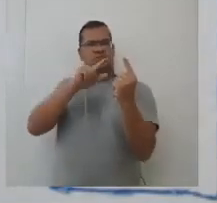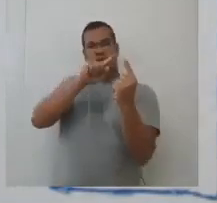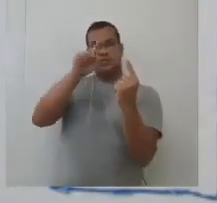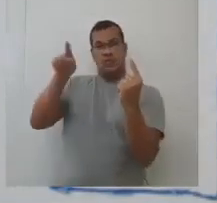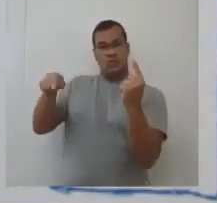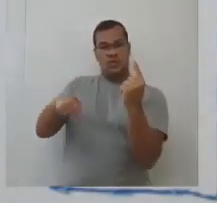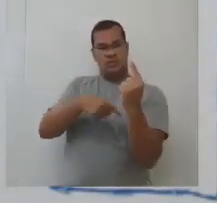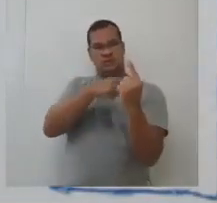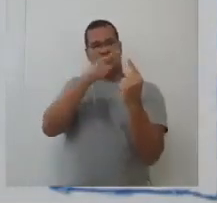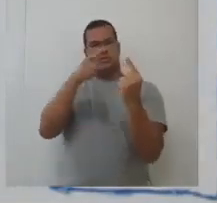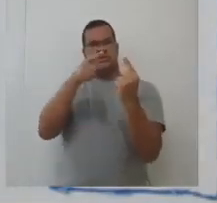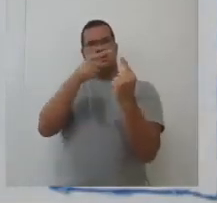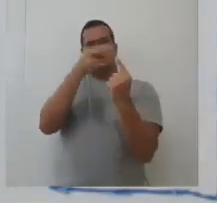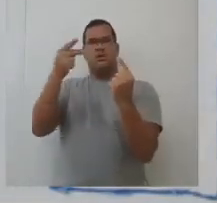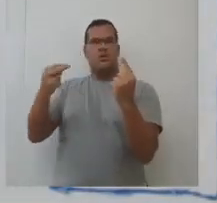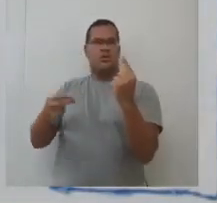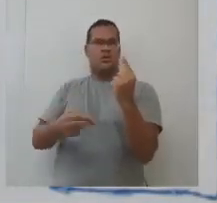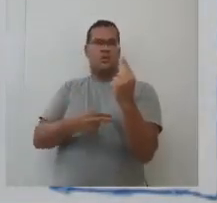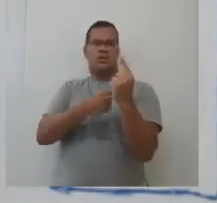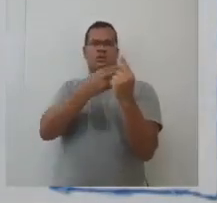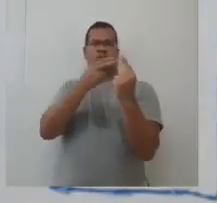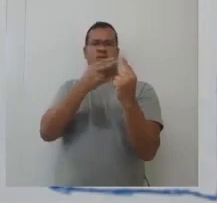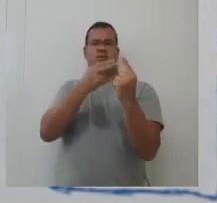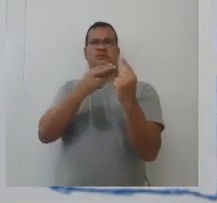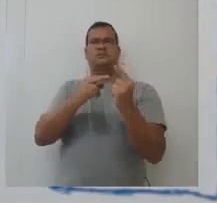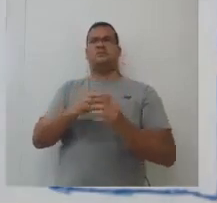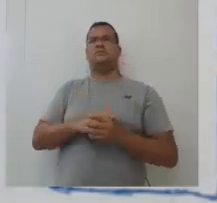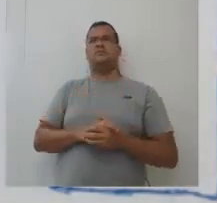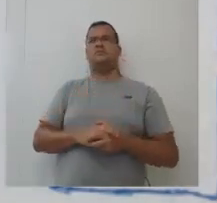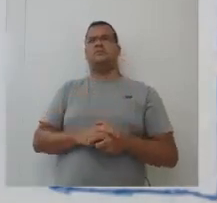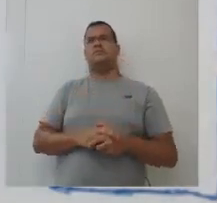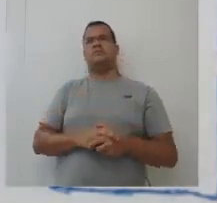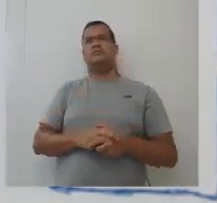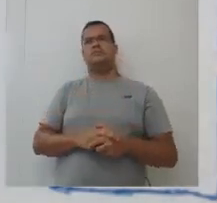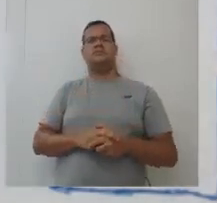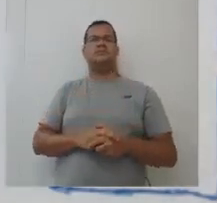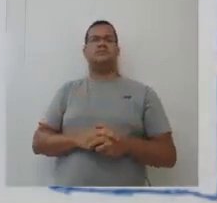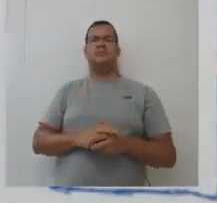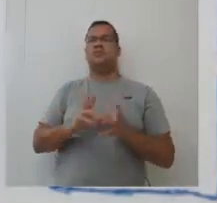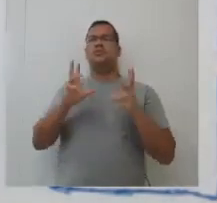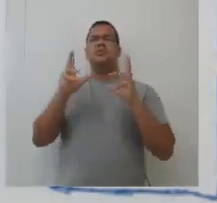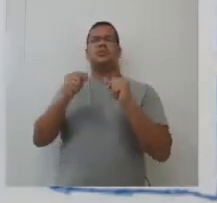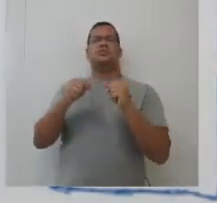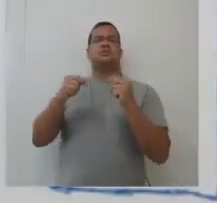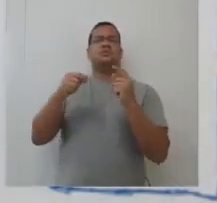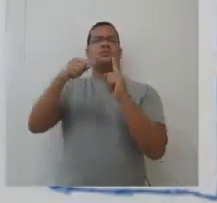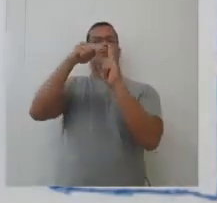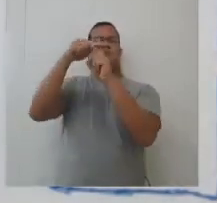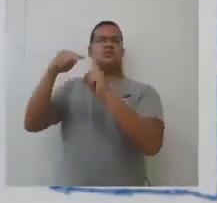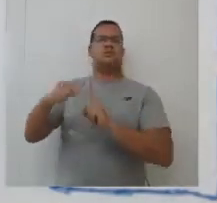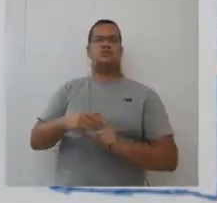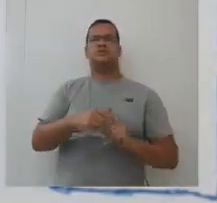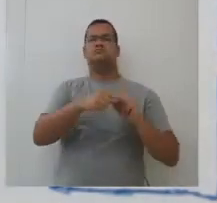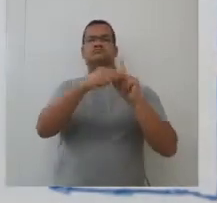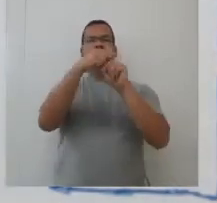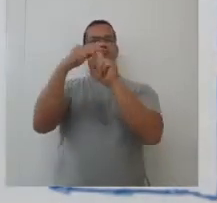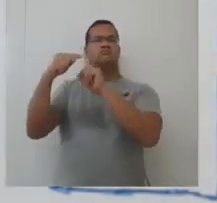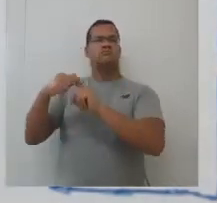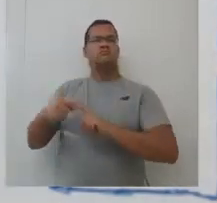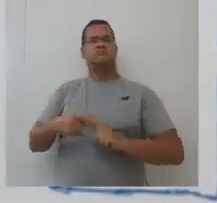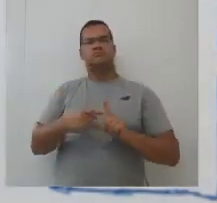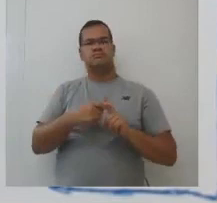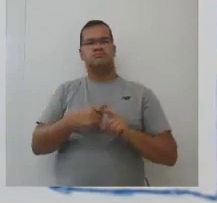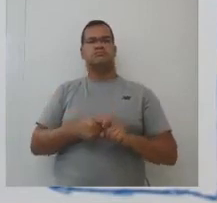cargas iguais e as cargas são o quê? Positivas. Todas cargas